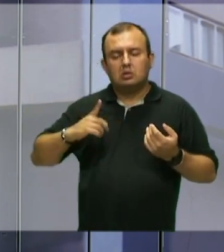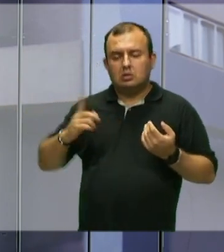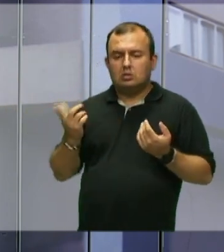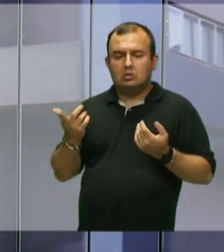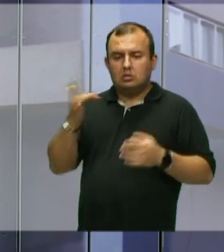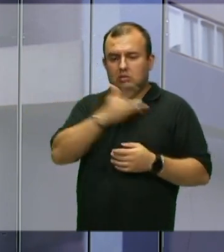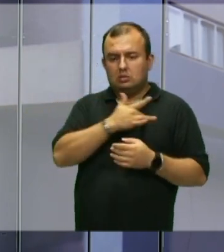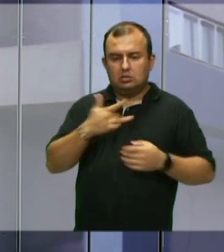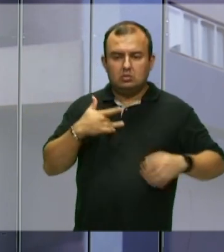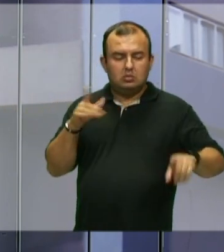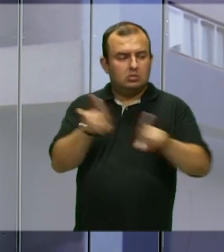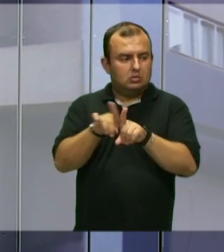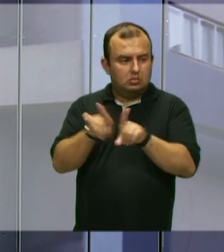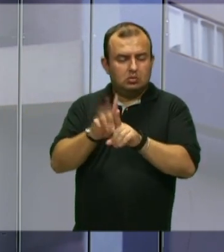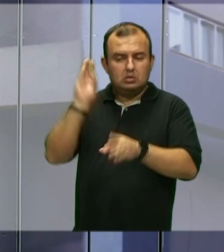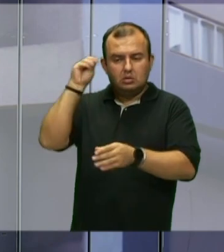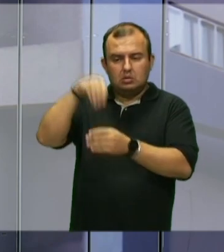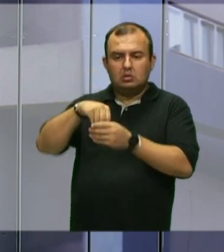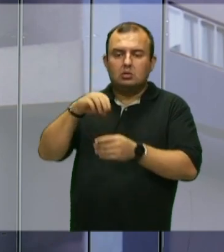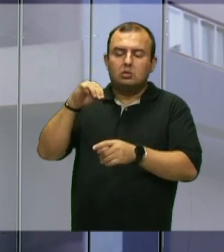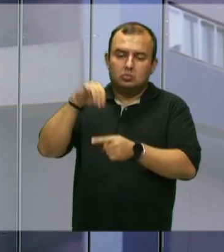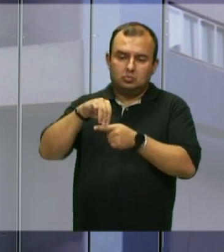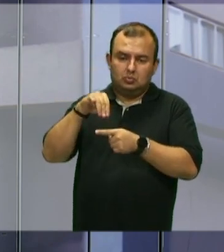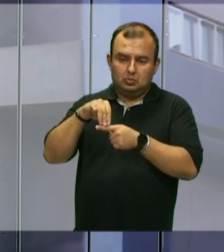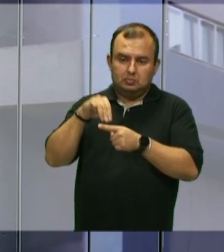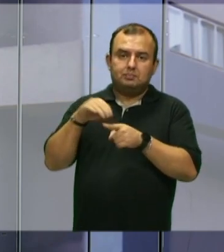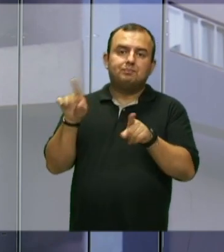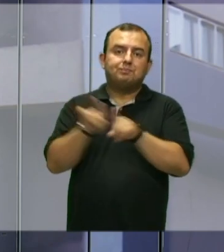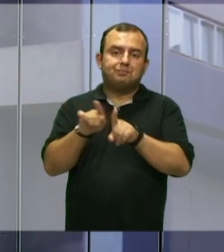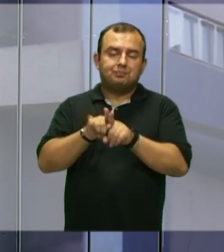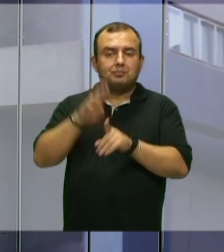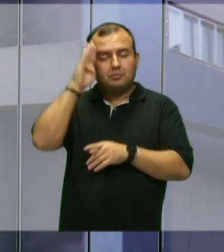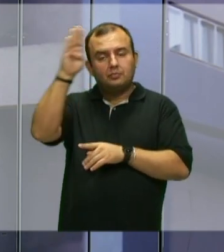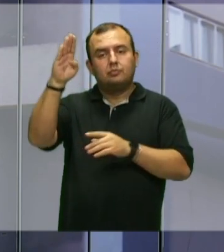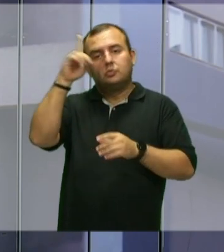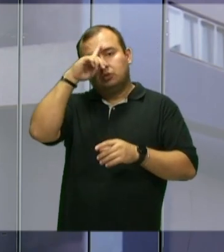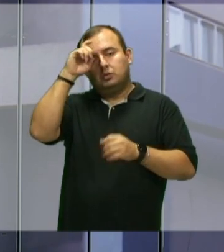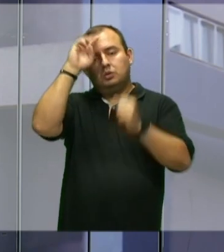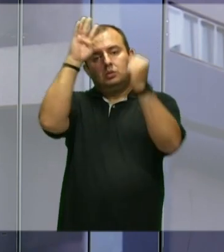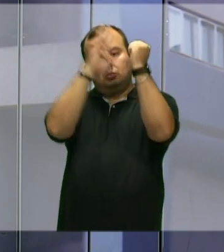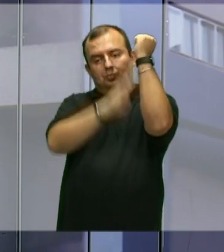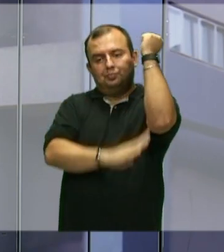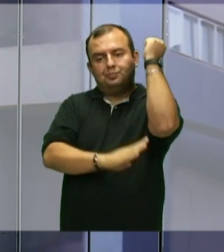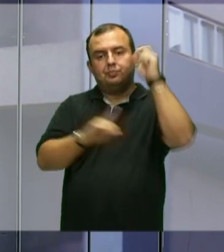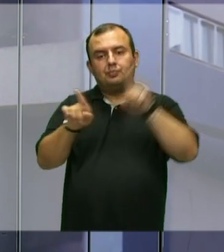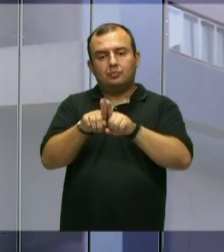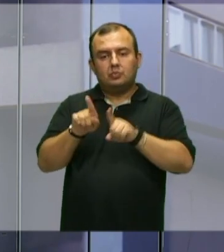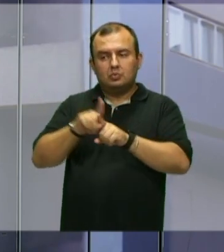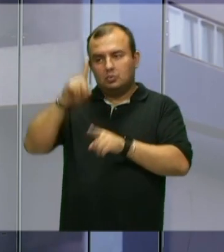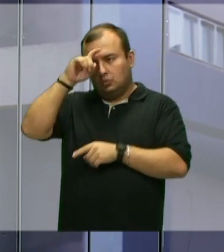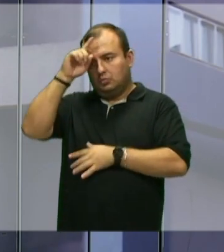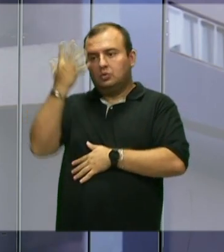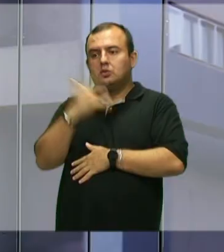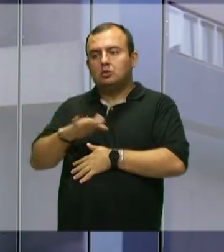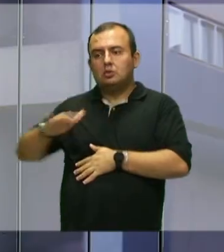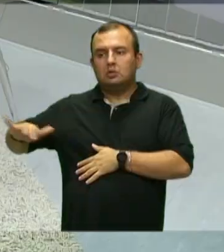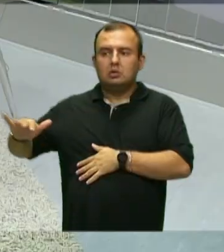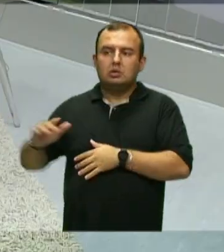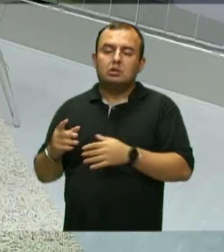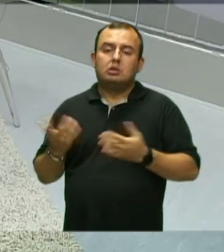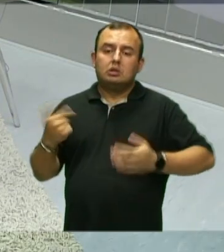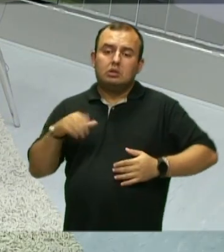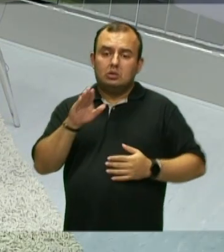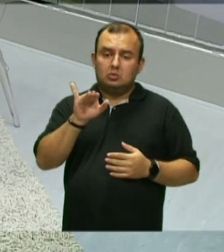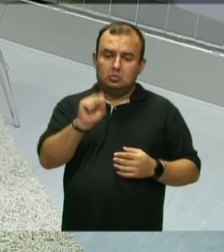instituições da saúde também dentro do nosso município e principalmente o Hospital Marieta Conde Bornhausen e o Hospital Pequeno Anjo e o